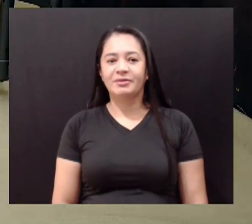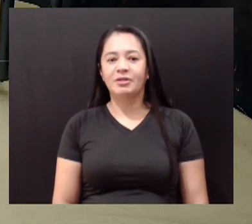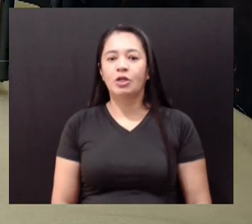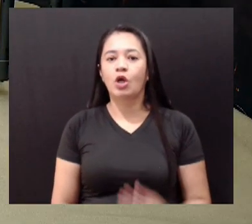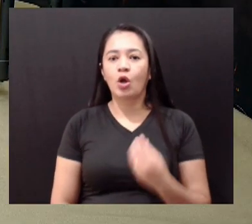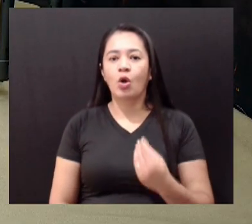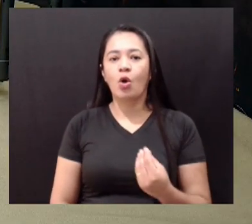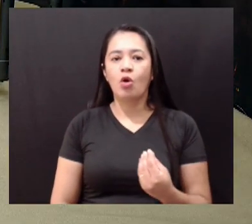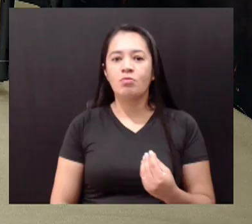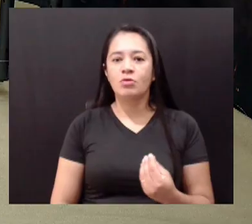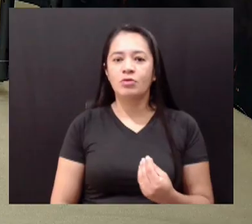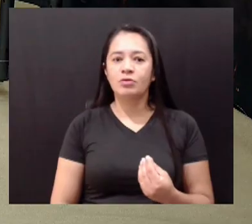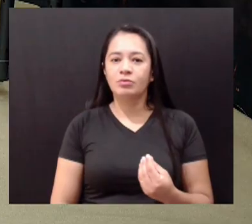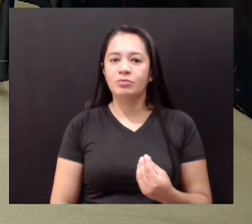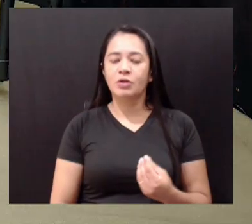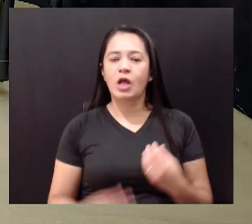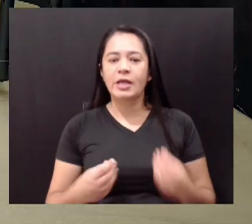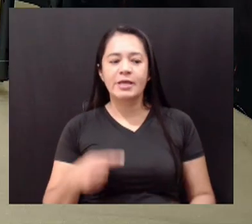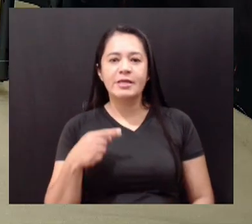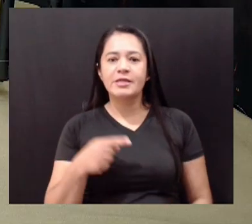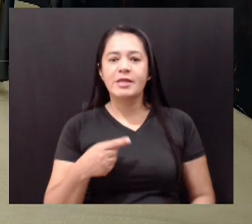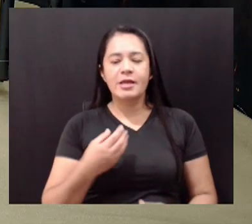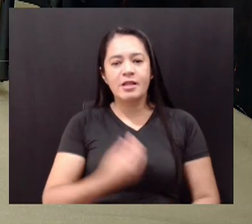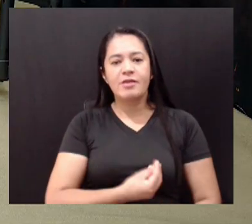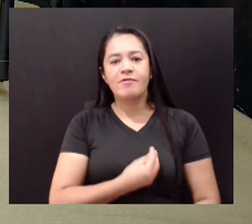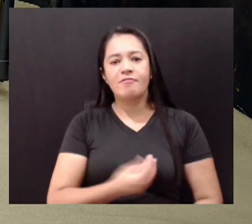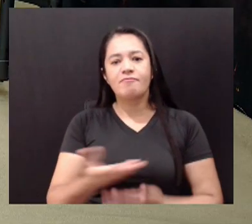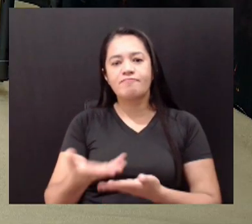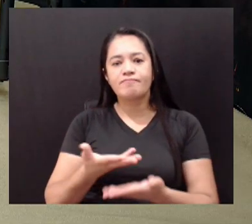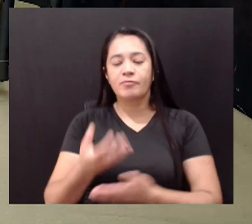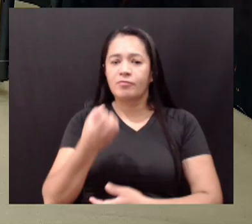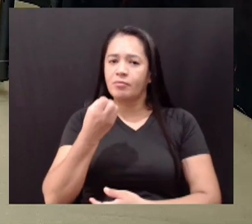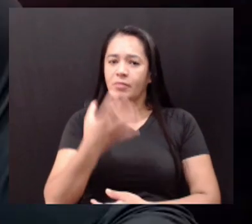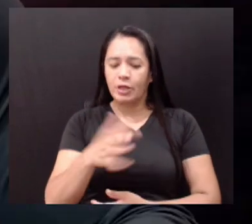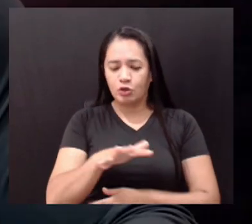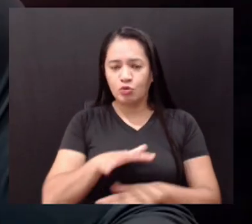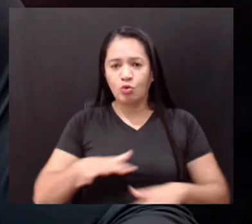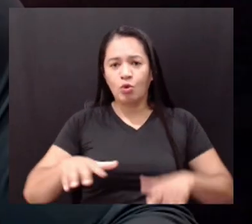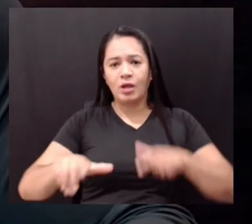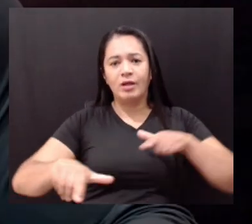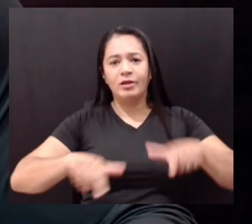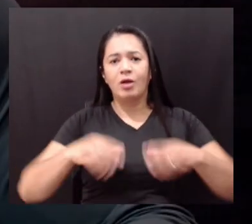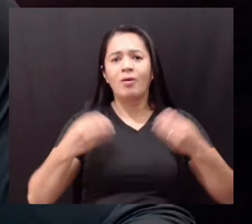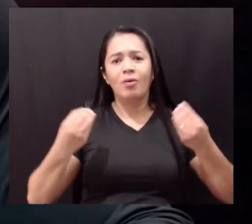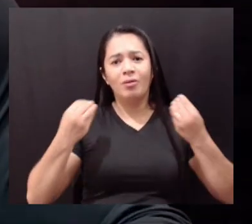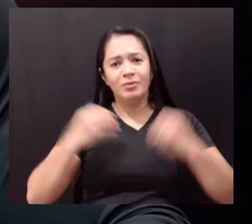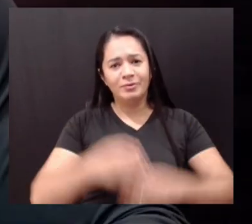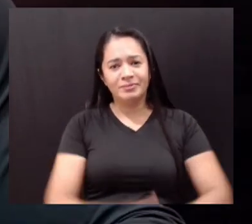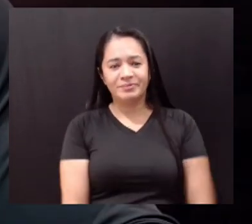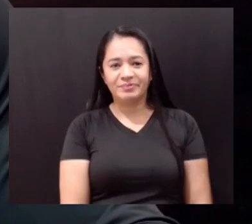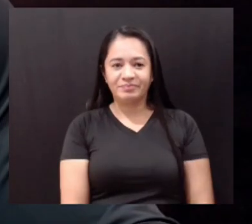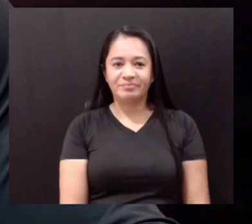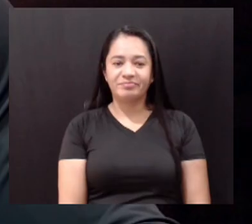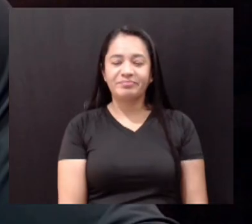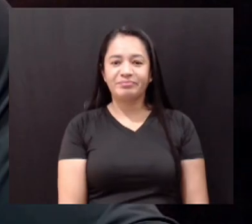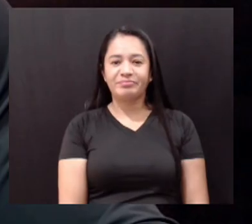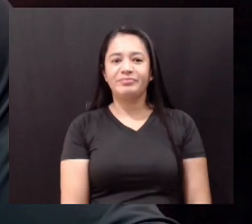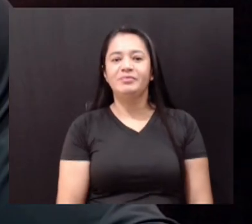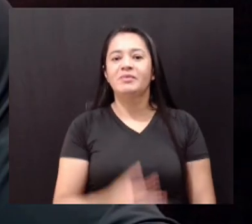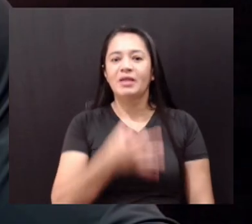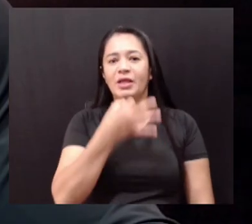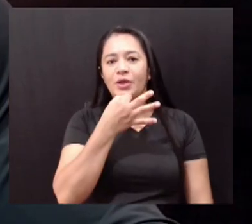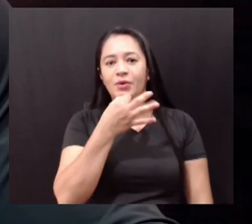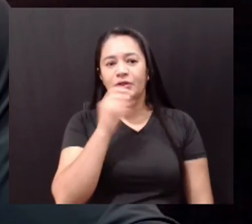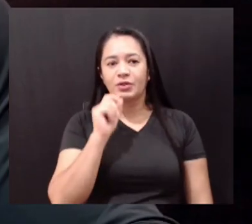ter uma boa convivência nesse ambiente de trabalho? Eu acho que o primeiro passo, Gustavo, é a gente ter